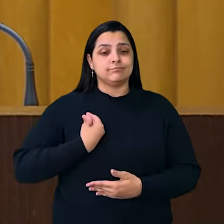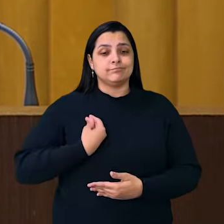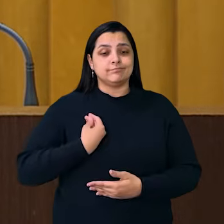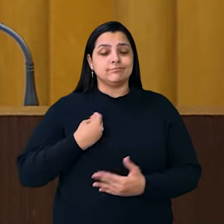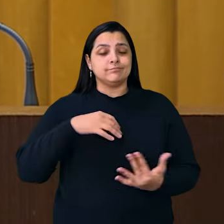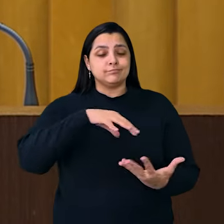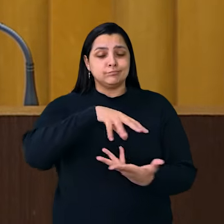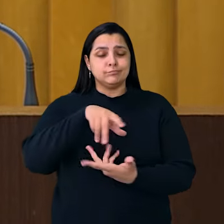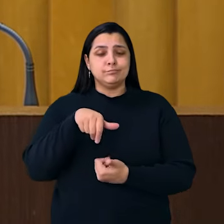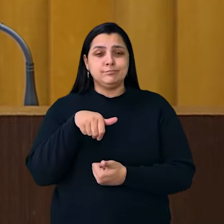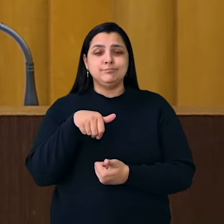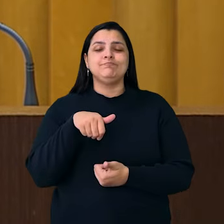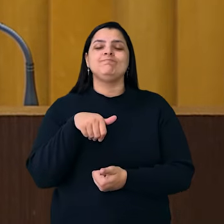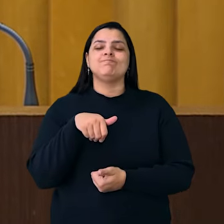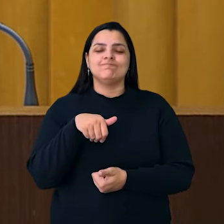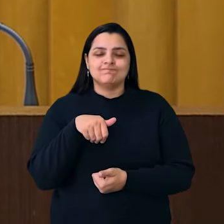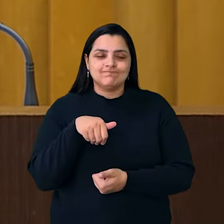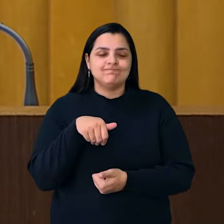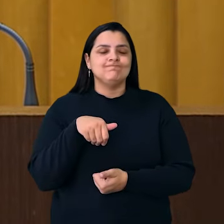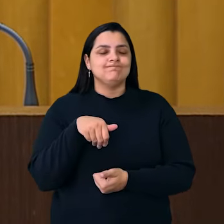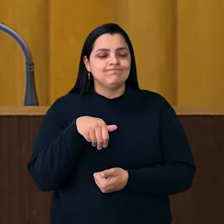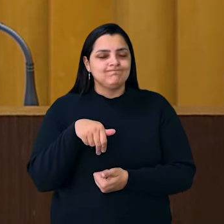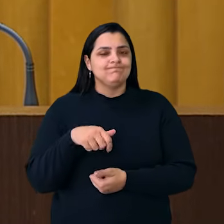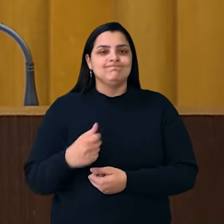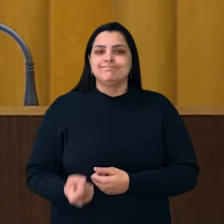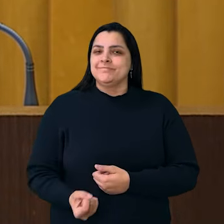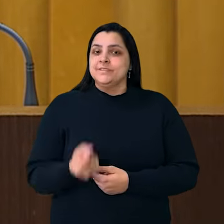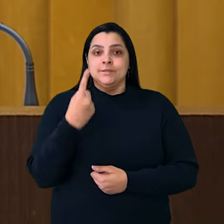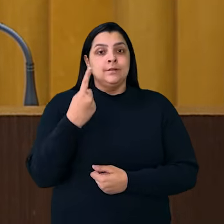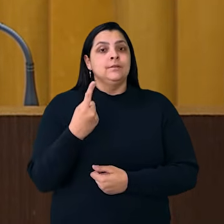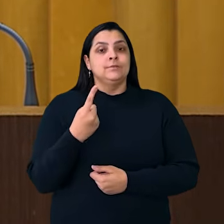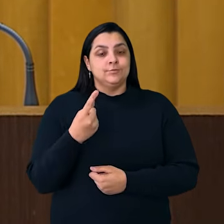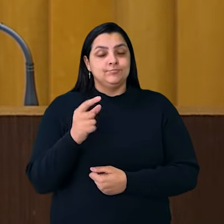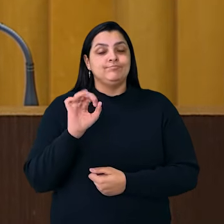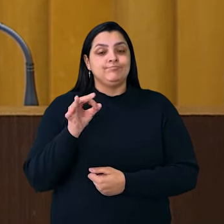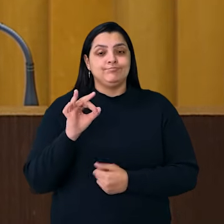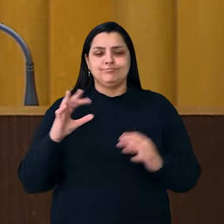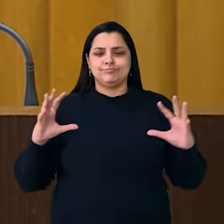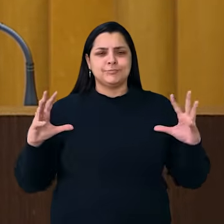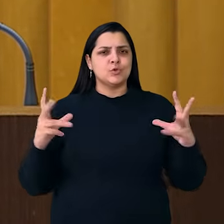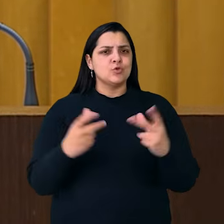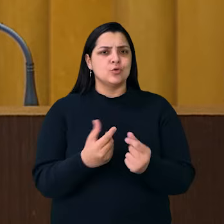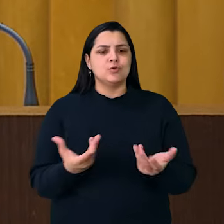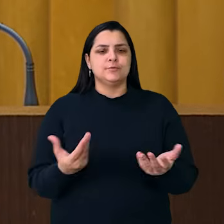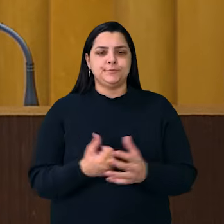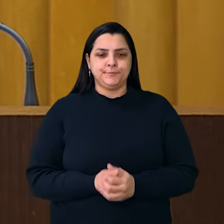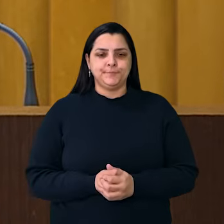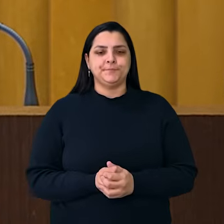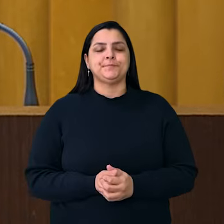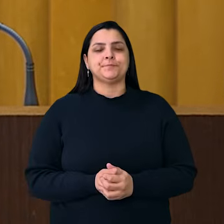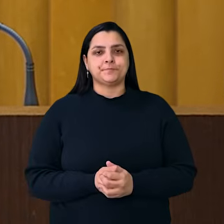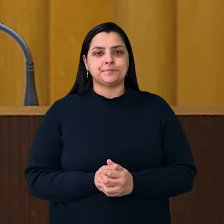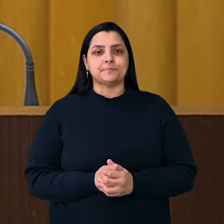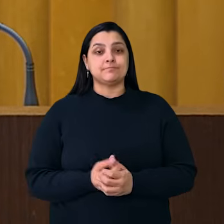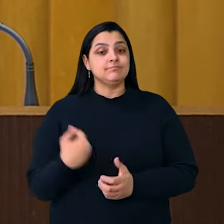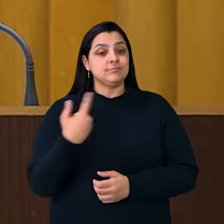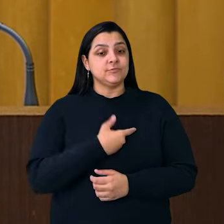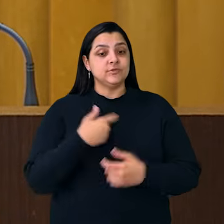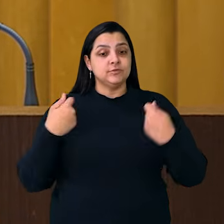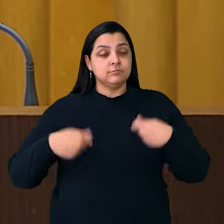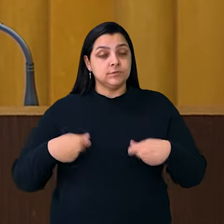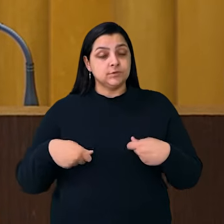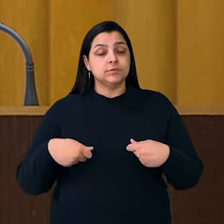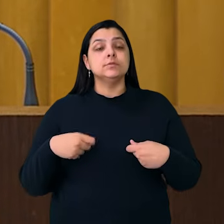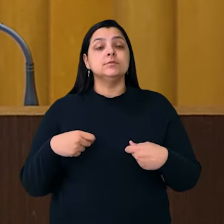um momento altamente estranho para todos nós, em que